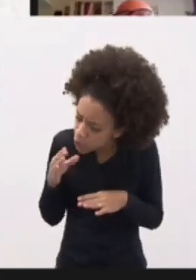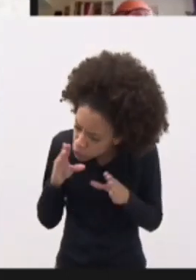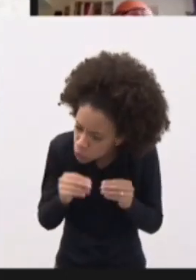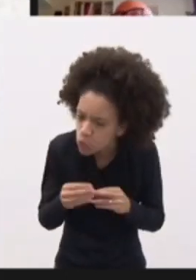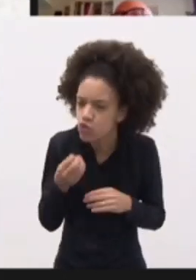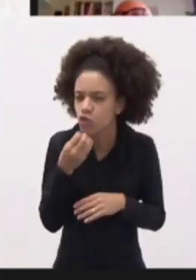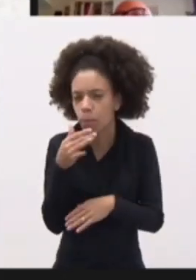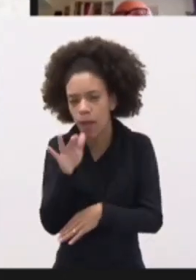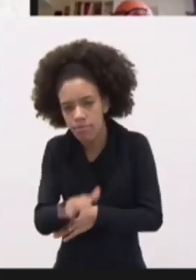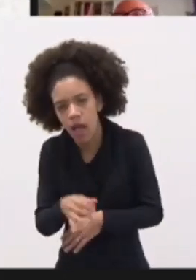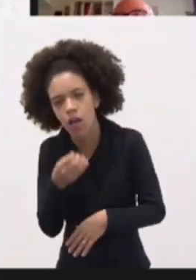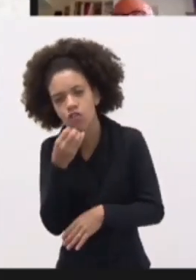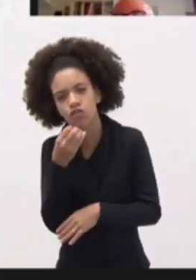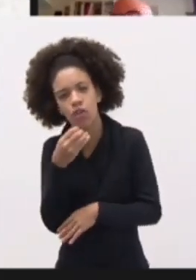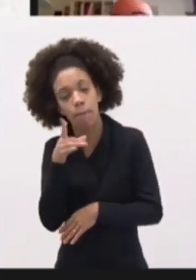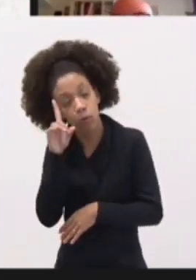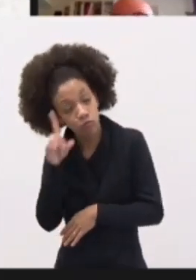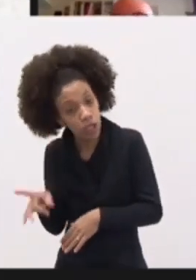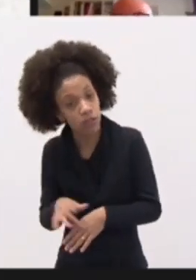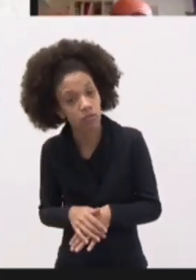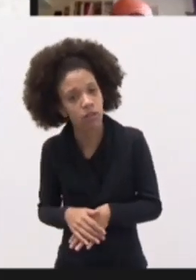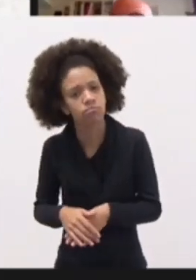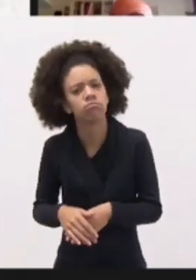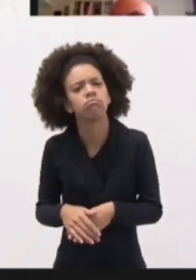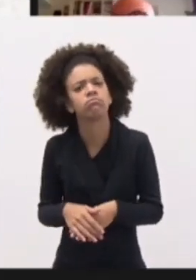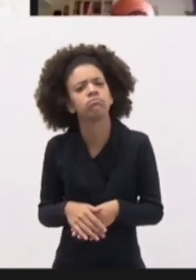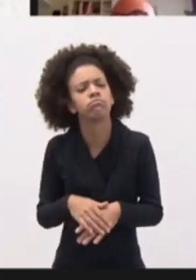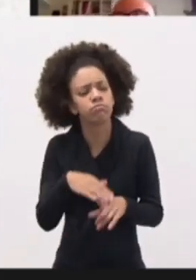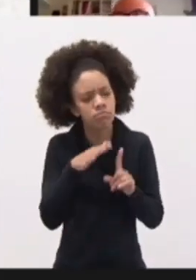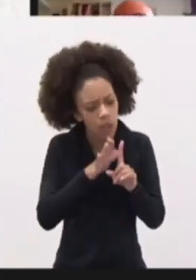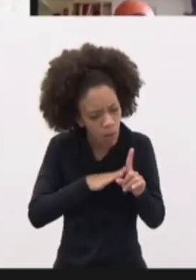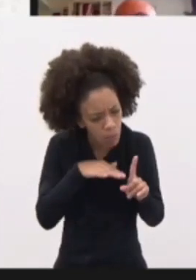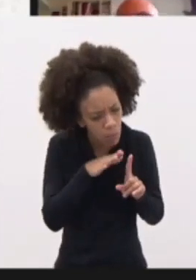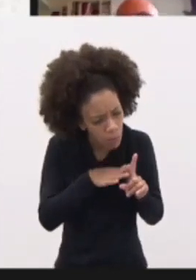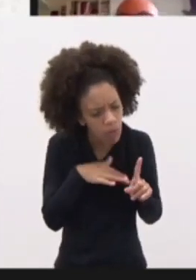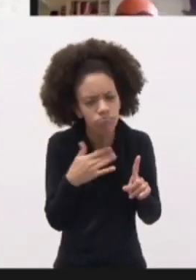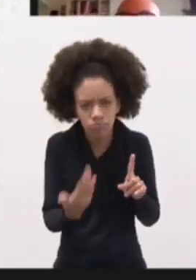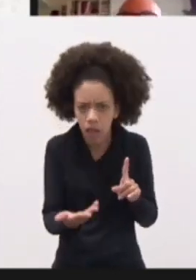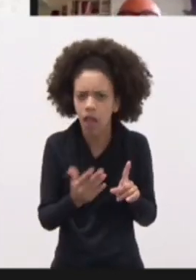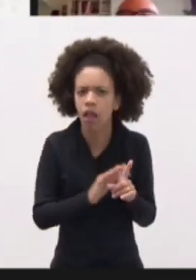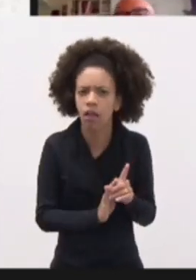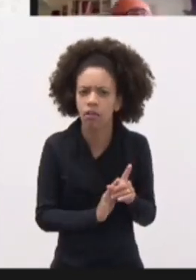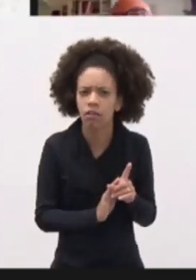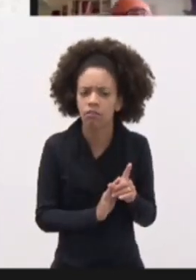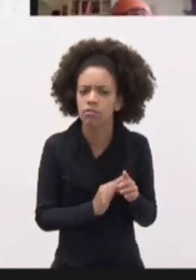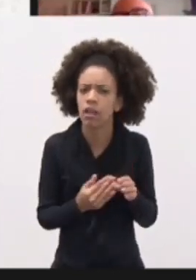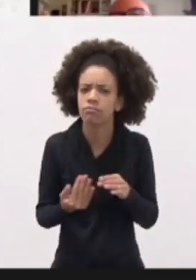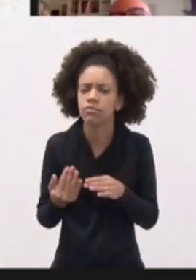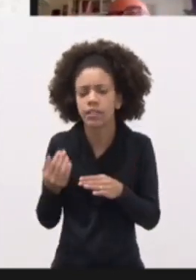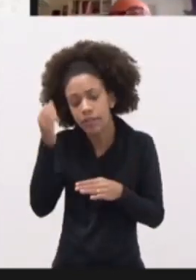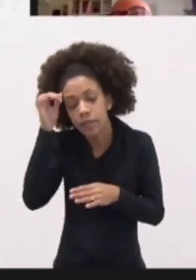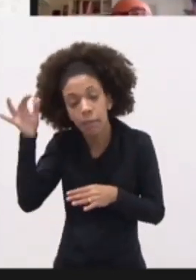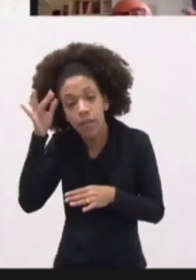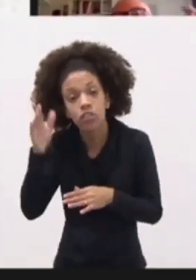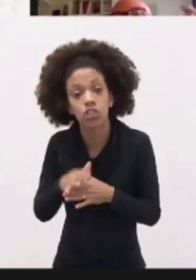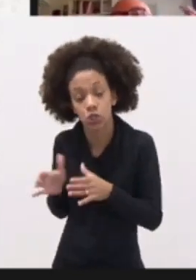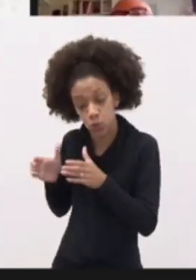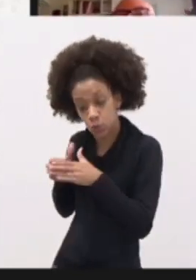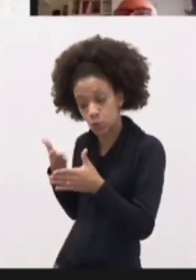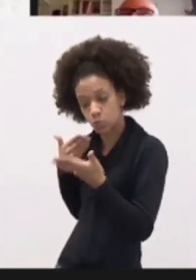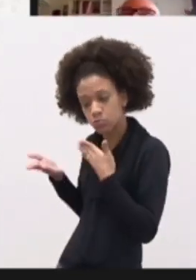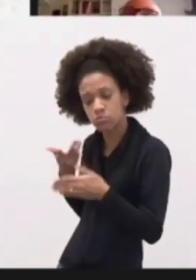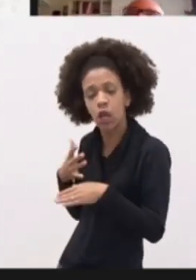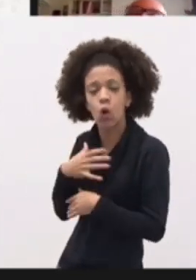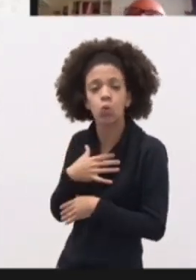noite. Trate bem as pessoas que estão naquele chat, né? Imagine que aquilo é uma forma